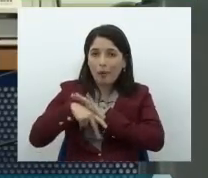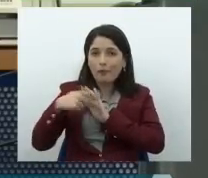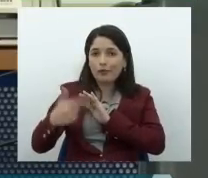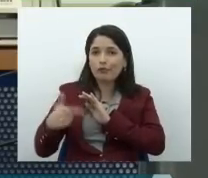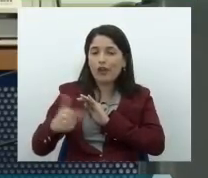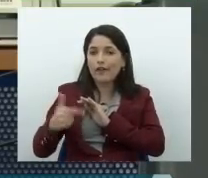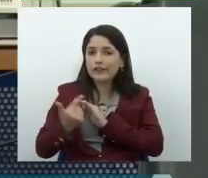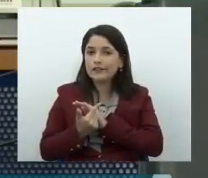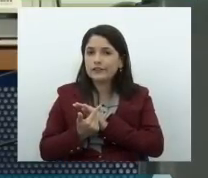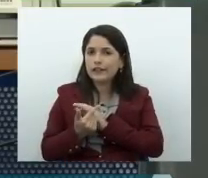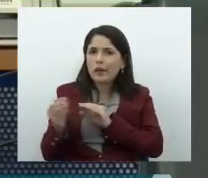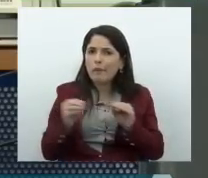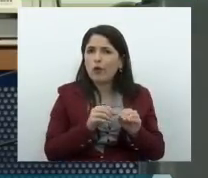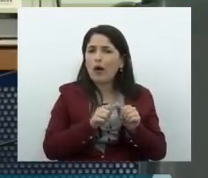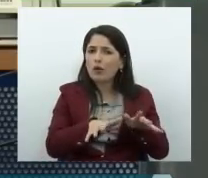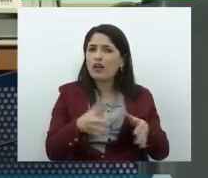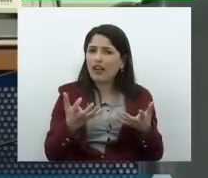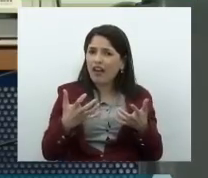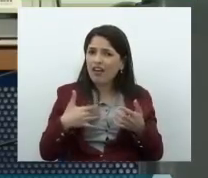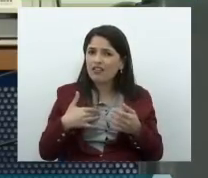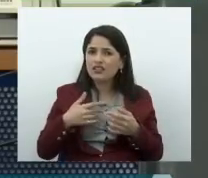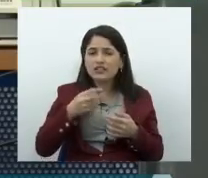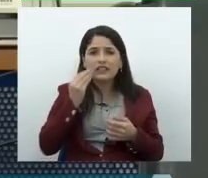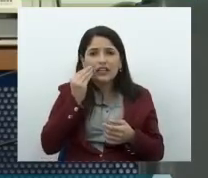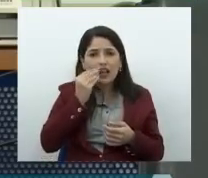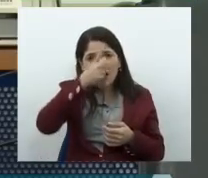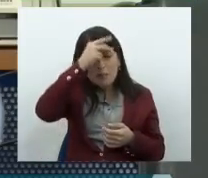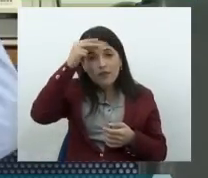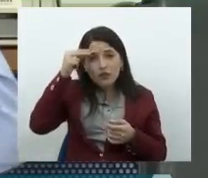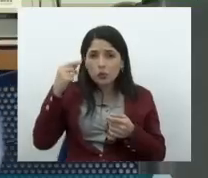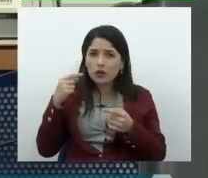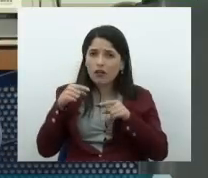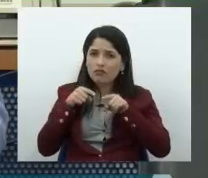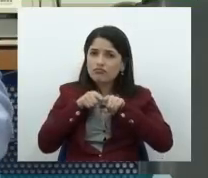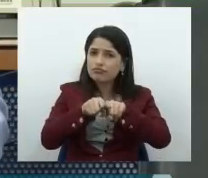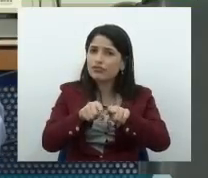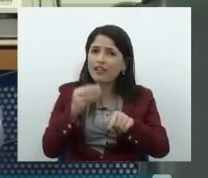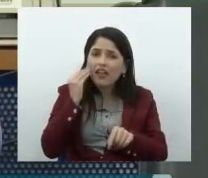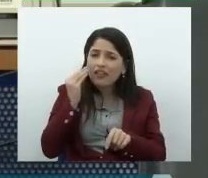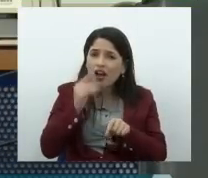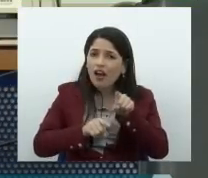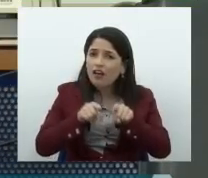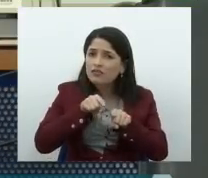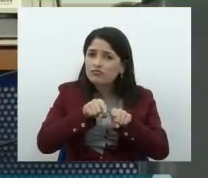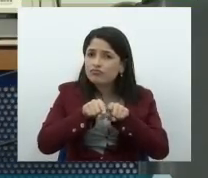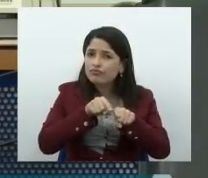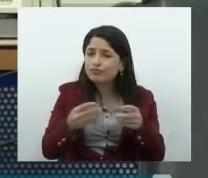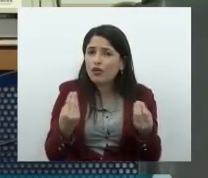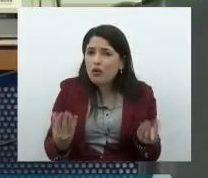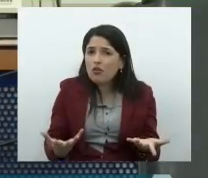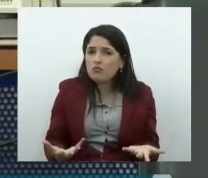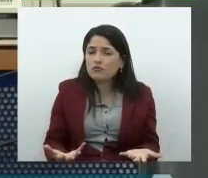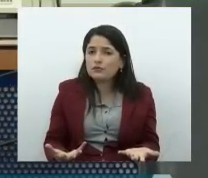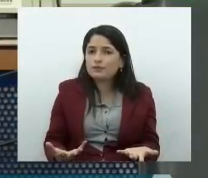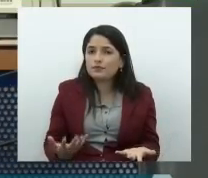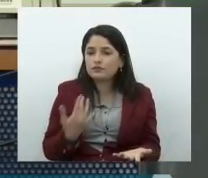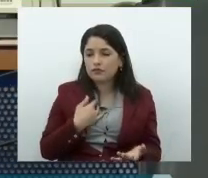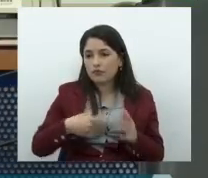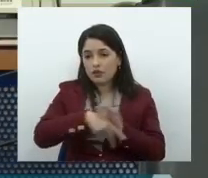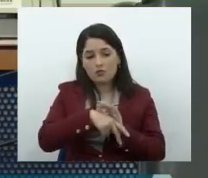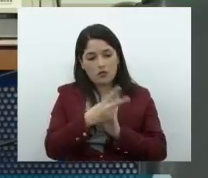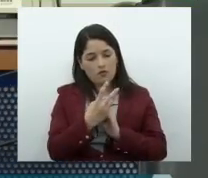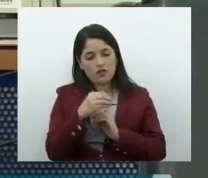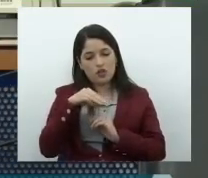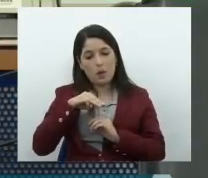que compõe o apoio dele com dinheiro pago da prefeitura atinge 20 milhões e 600